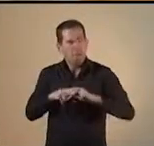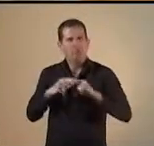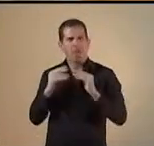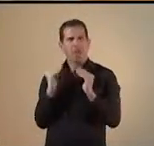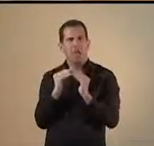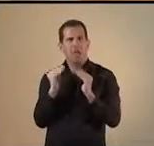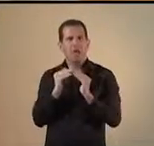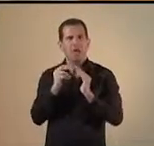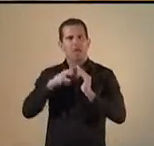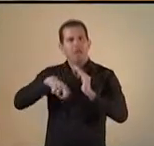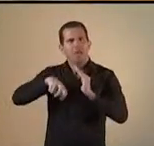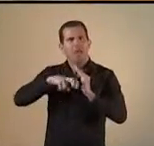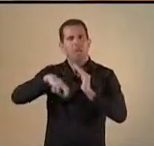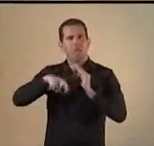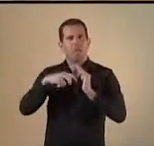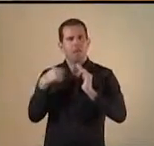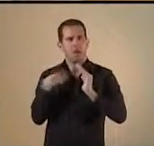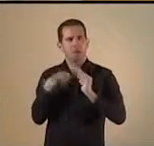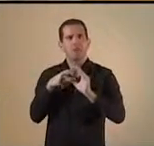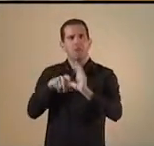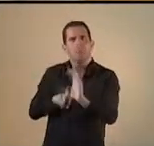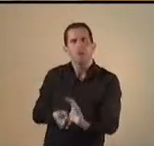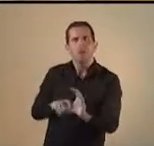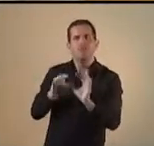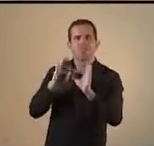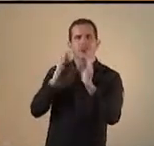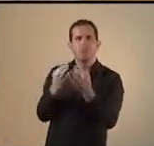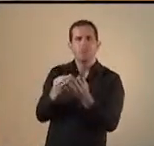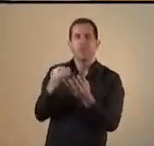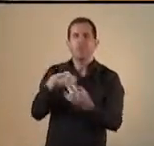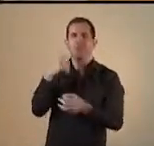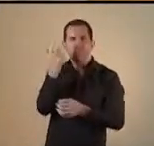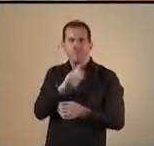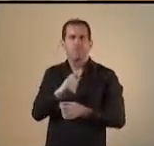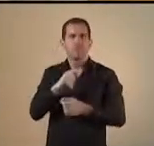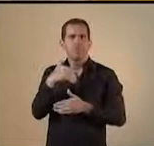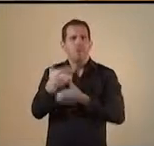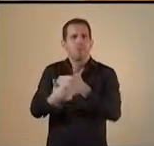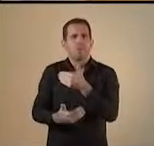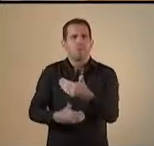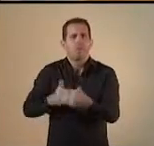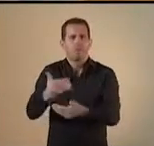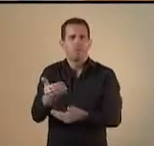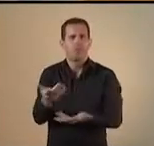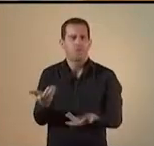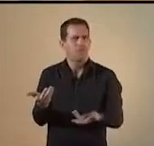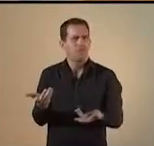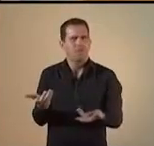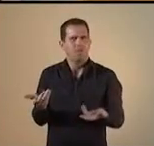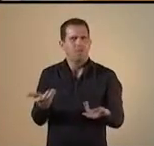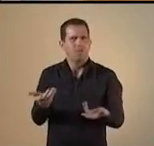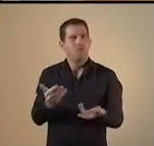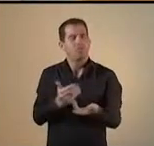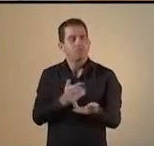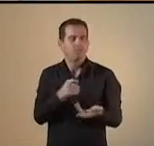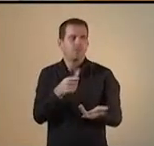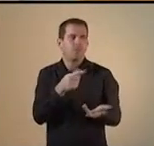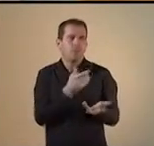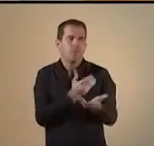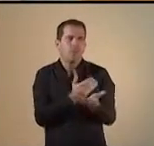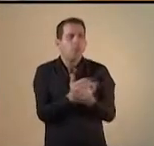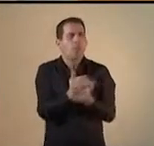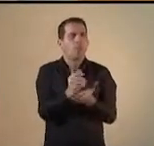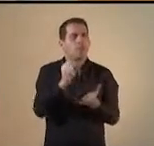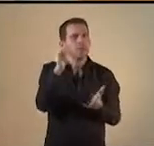em casa, e eu tenho que estar dependendo da minha família para conseguir fazer as minhas coisas. Então